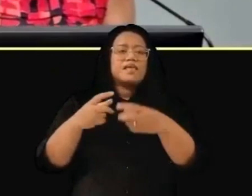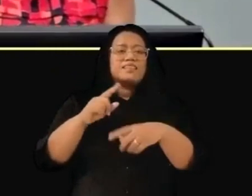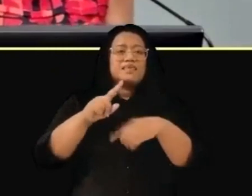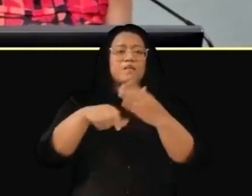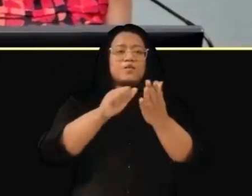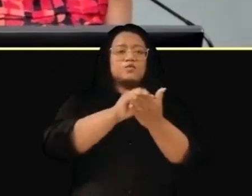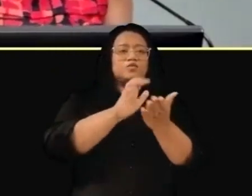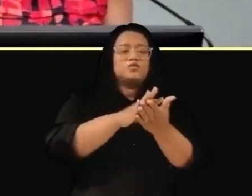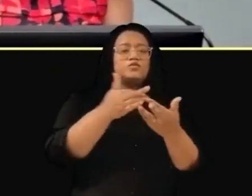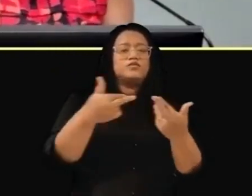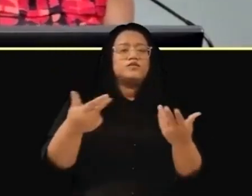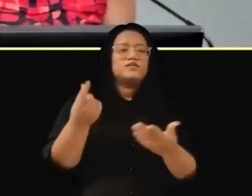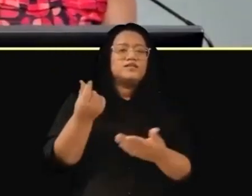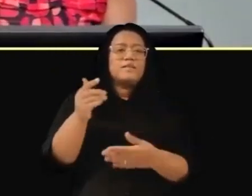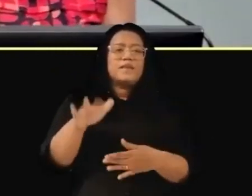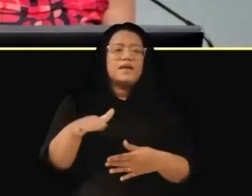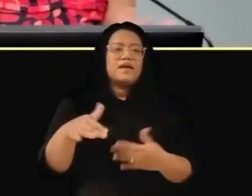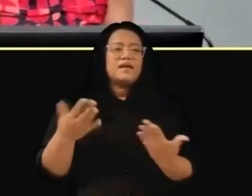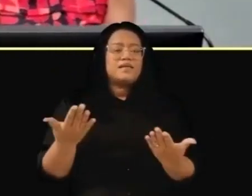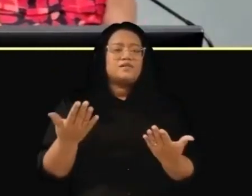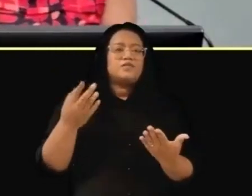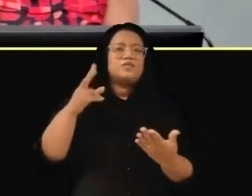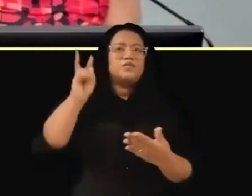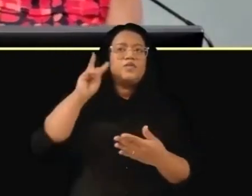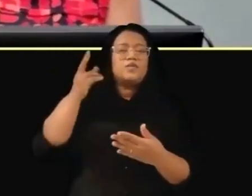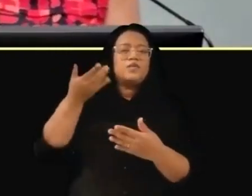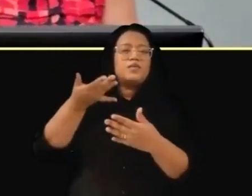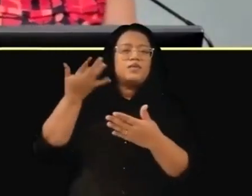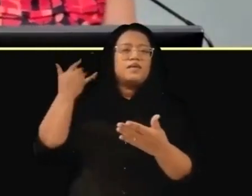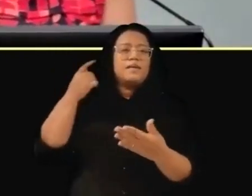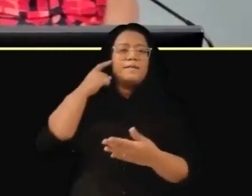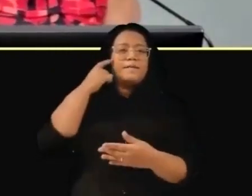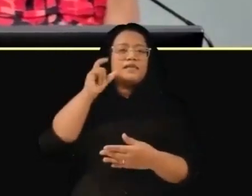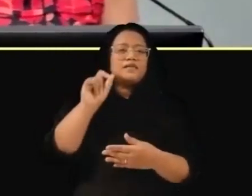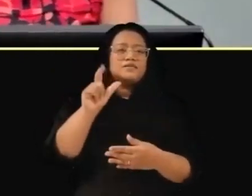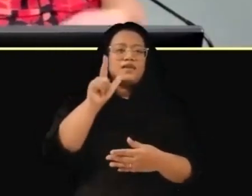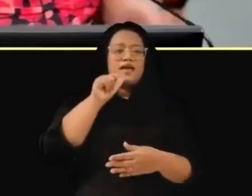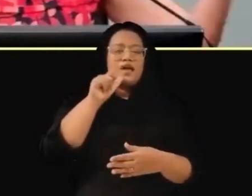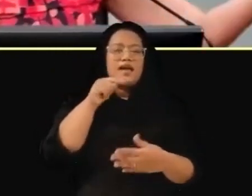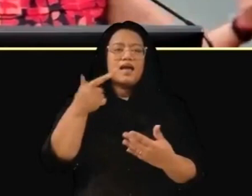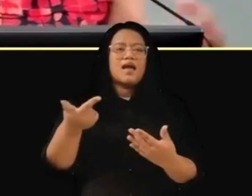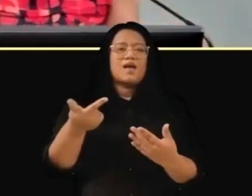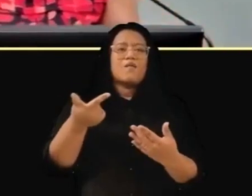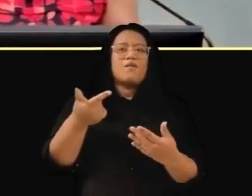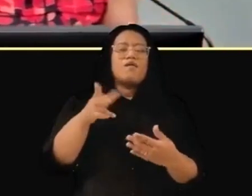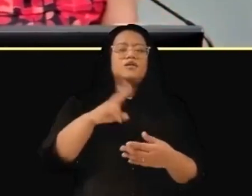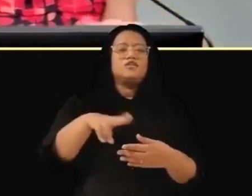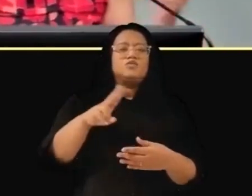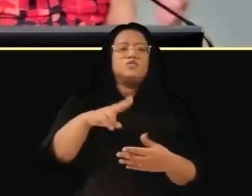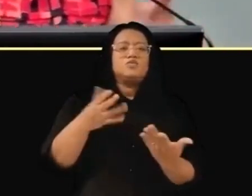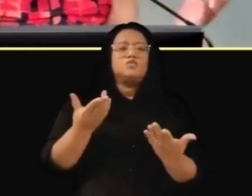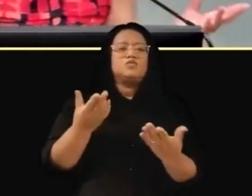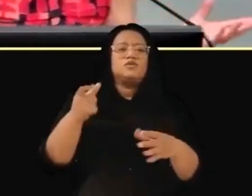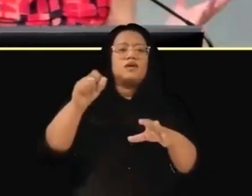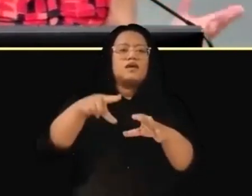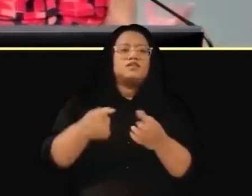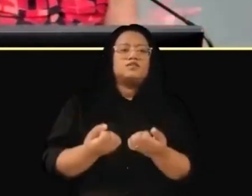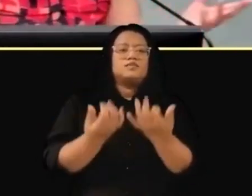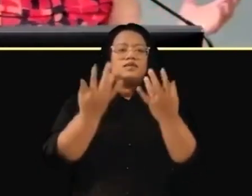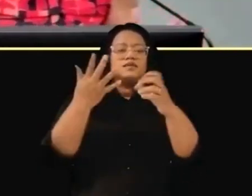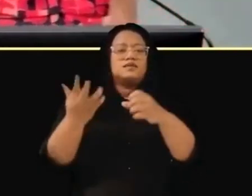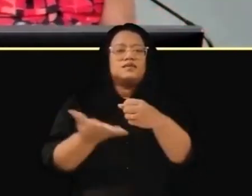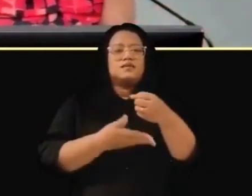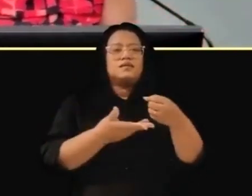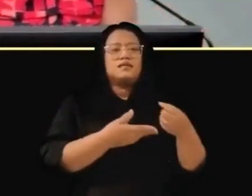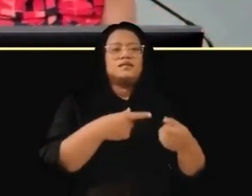Historicamente, a gente faz isso, a gente usa água, a gente colhe, a gente desmata, a gente planta, a gente faz o que a gente quiser,